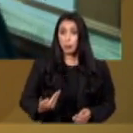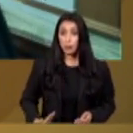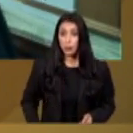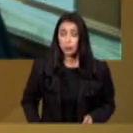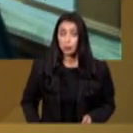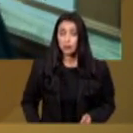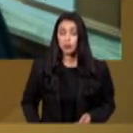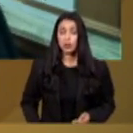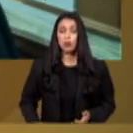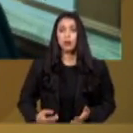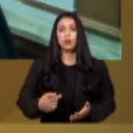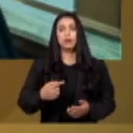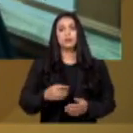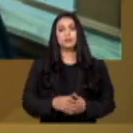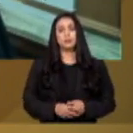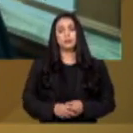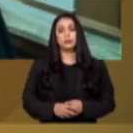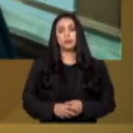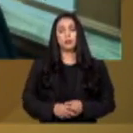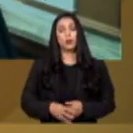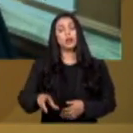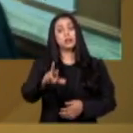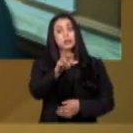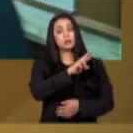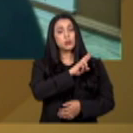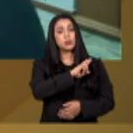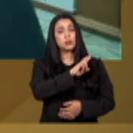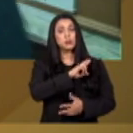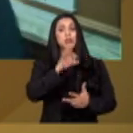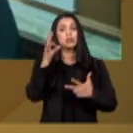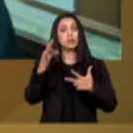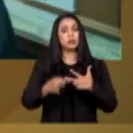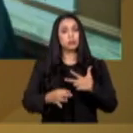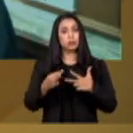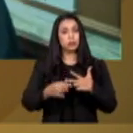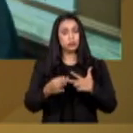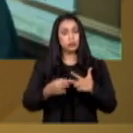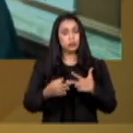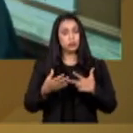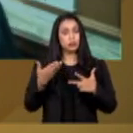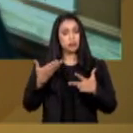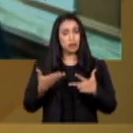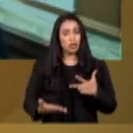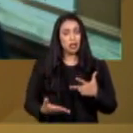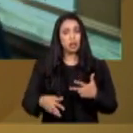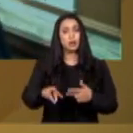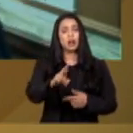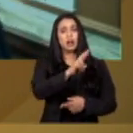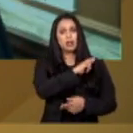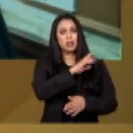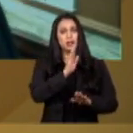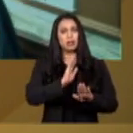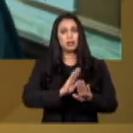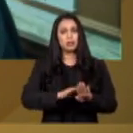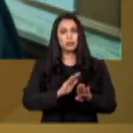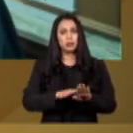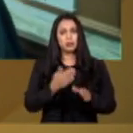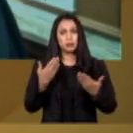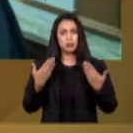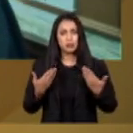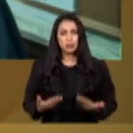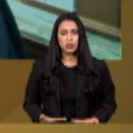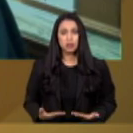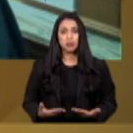um igualmente ao judiciário animado do judiciário a imposição do